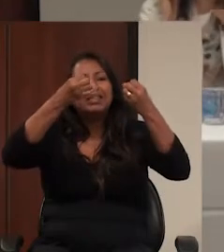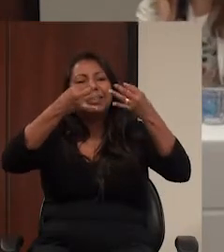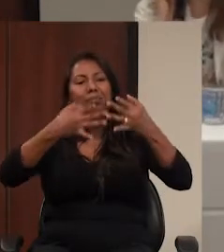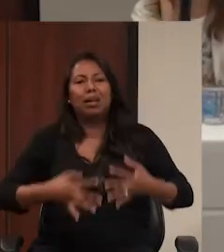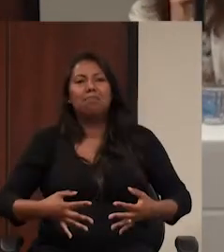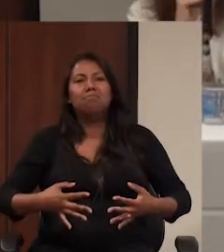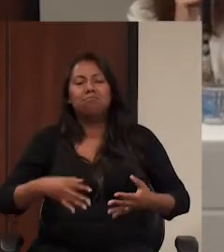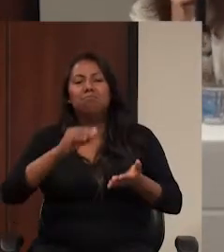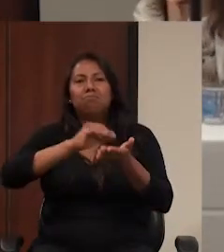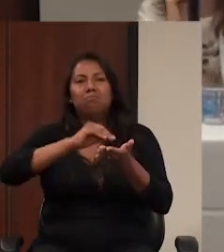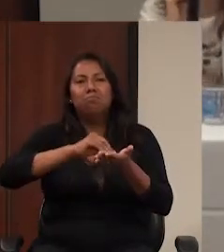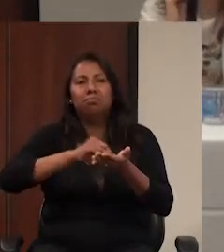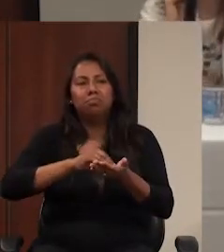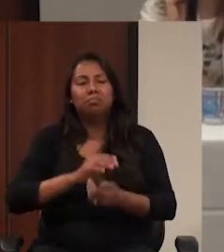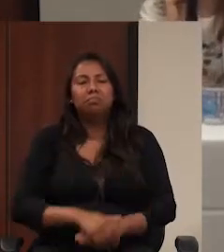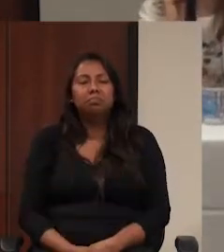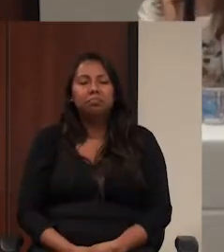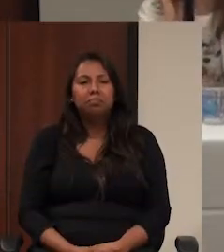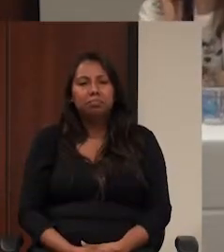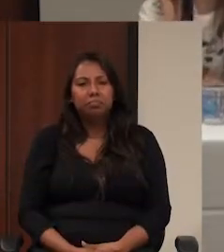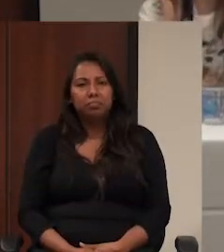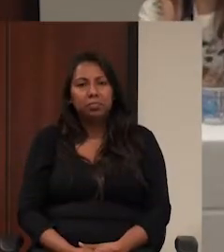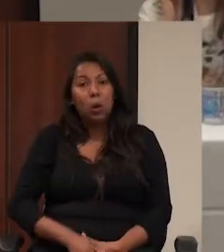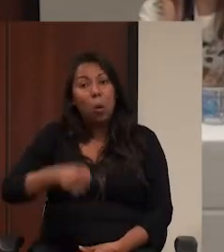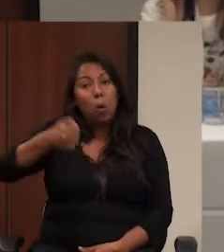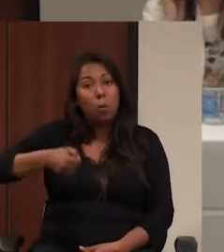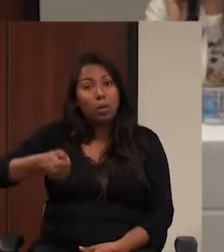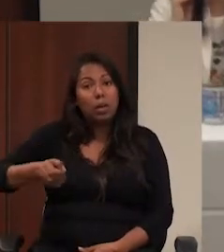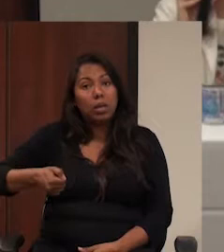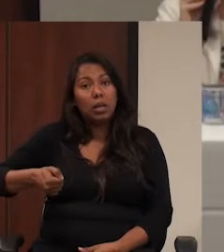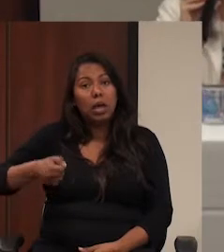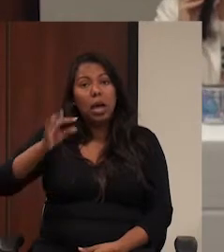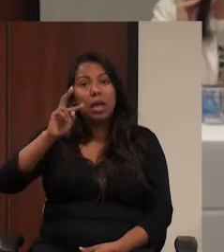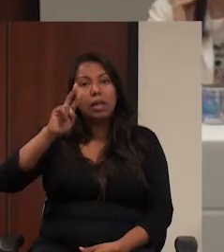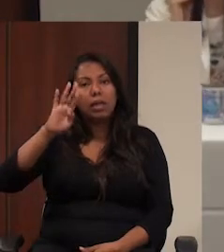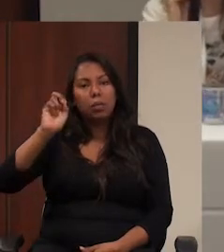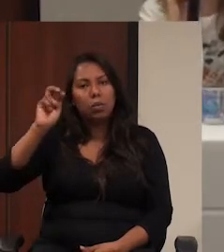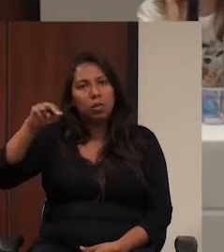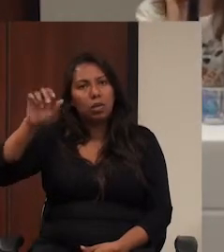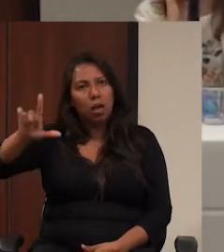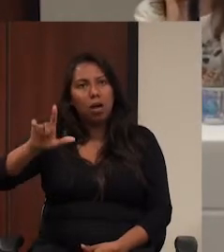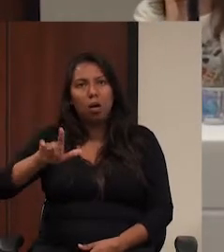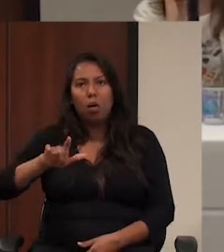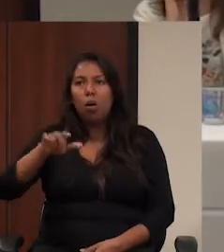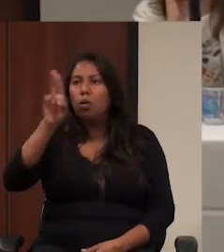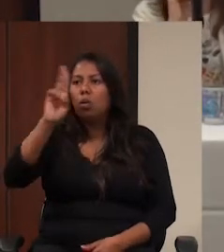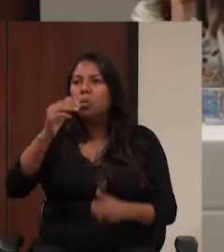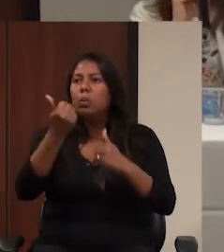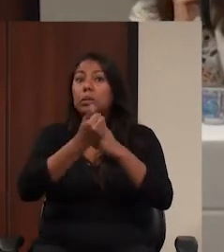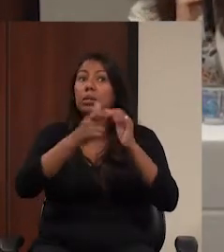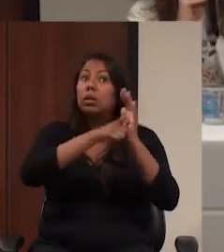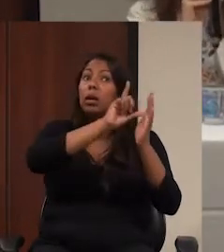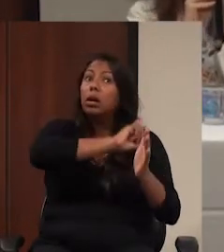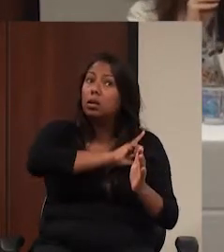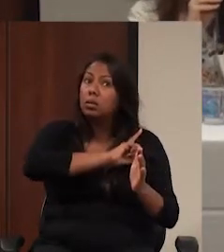Lá ele diz que é o Ministério da Justiça que vai fazer. Obriga os tribunais a considerar e propor a nomeação de apoiador antes de optar por colocar a pessoa em